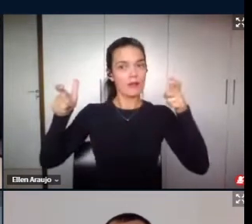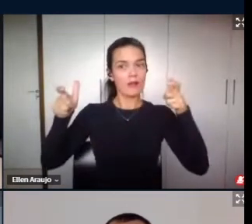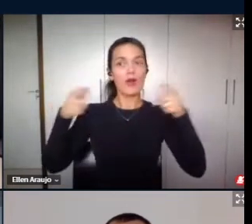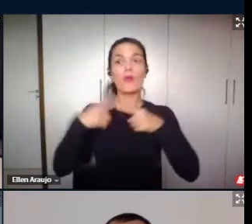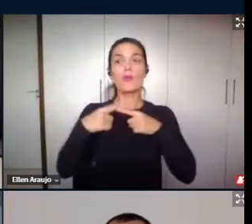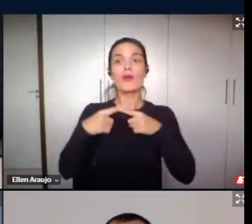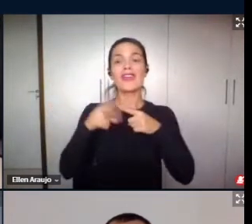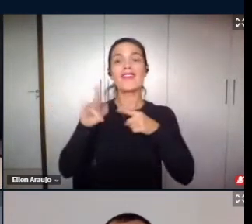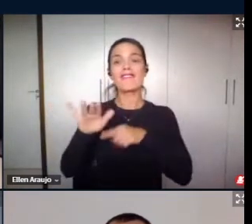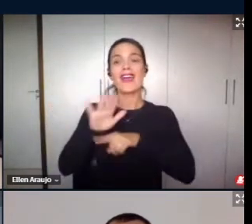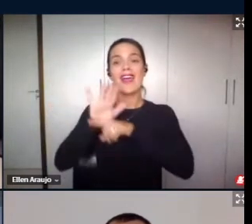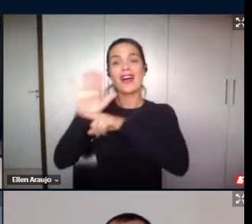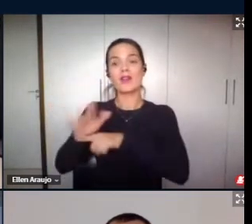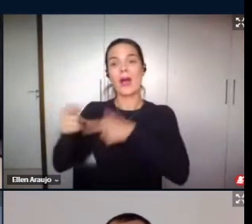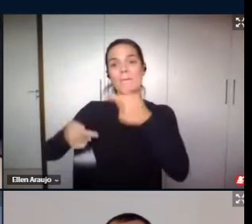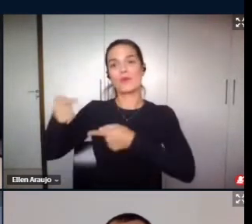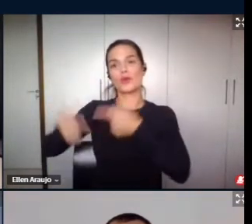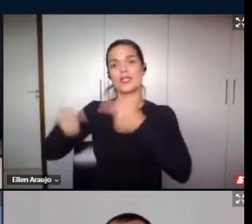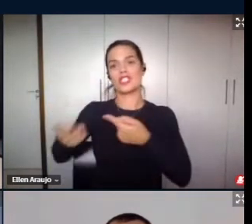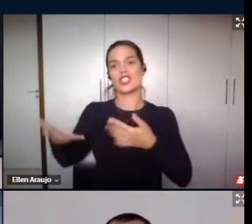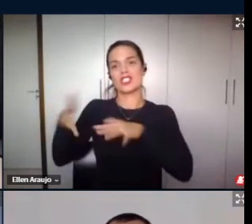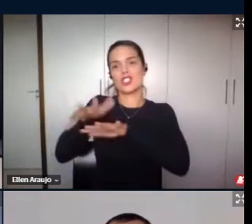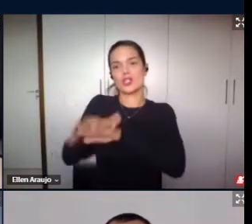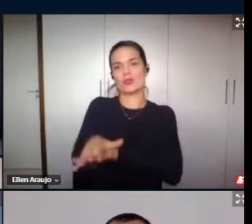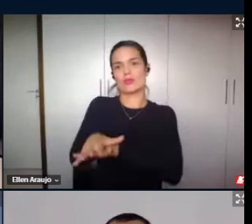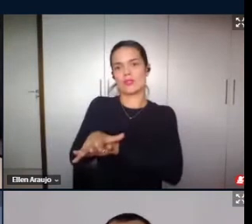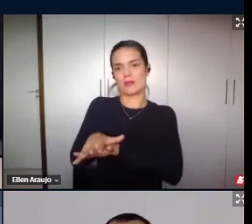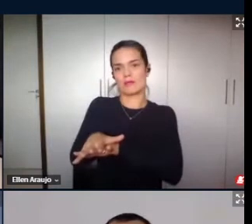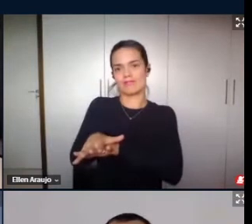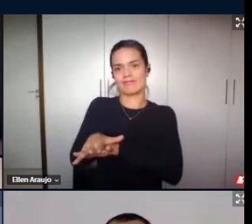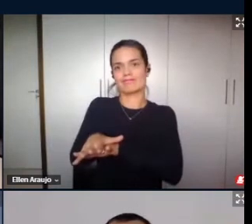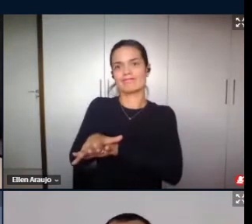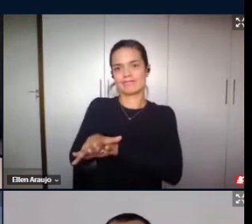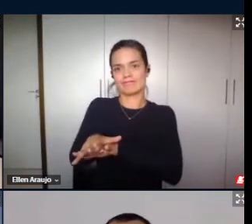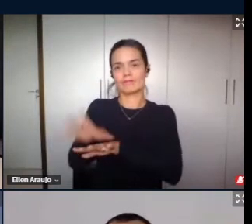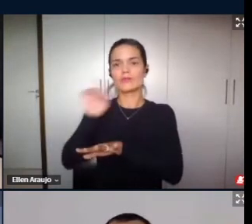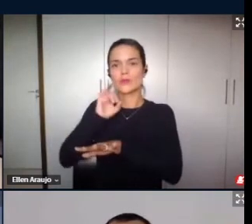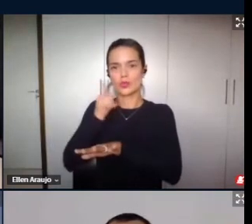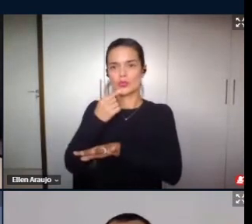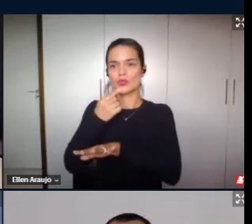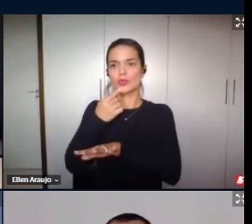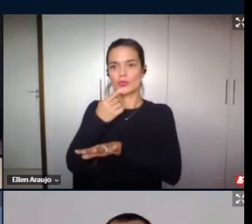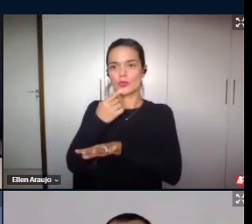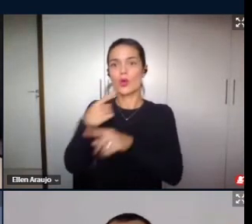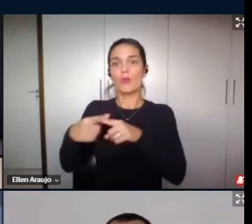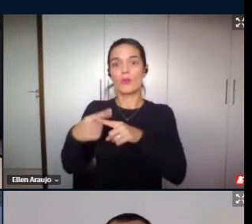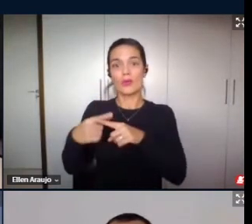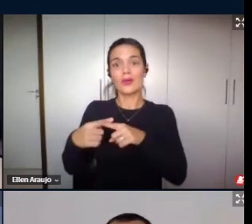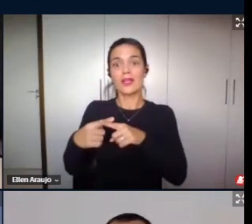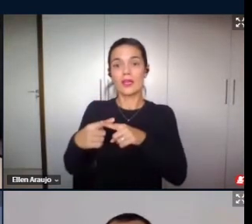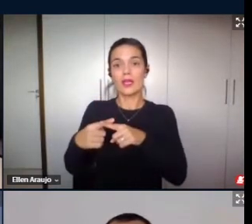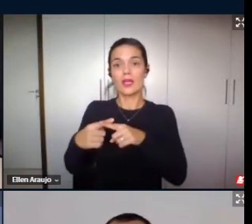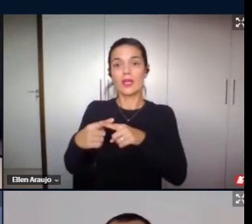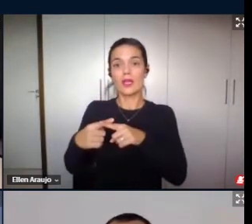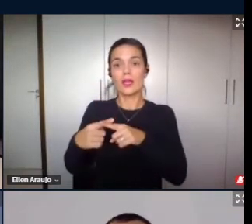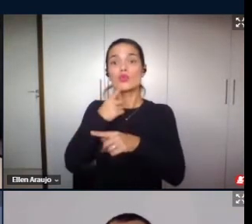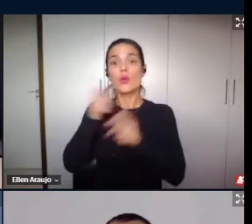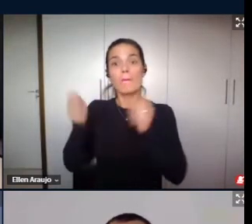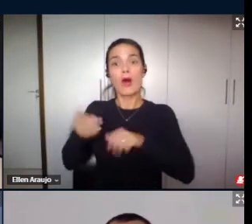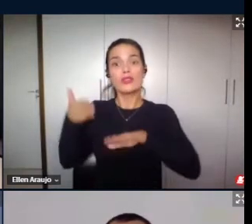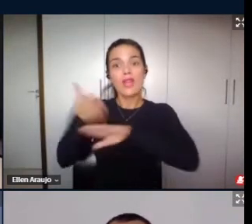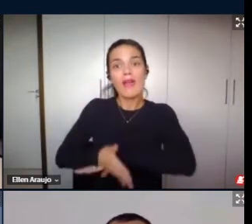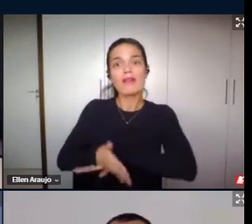políticas de inclusão educacional para a comunidade surda, pois possibilita aos surdos o acesso ao universo